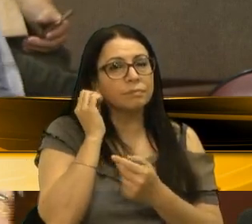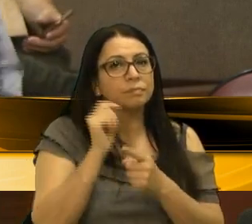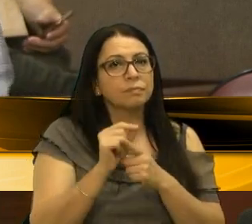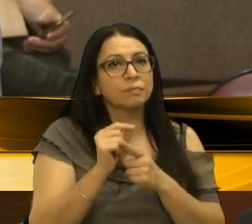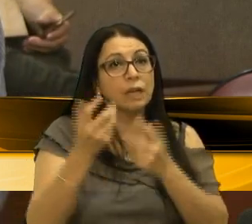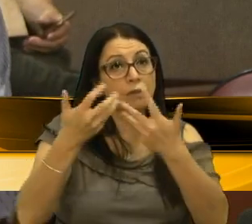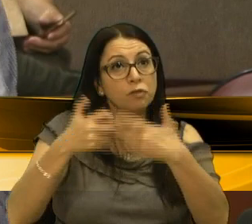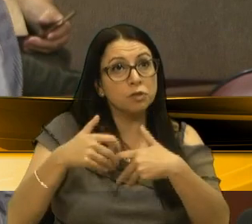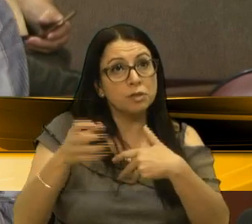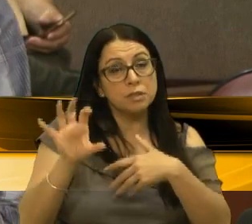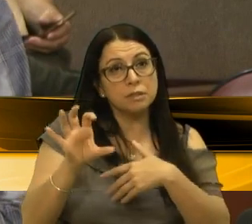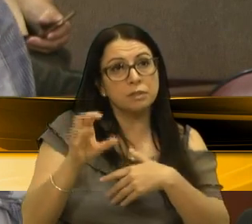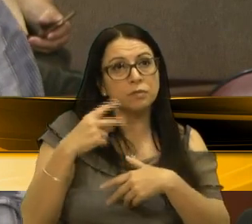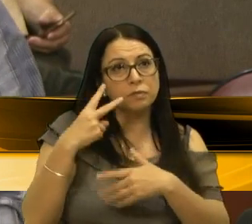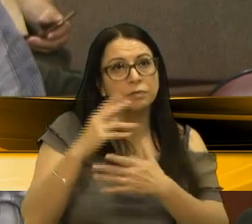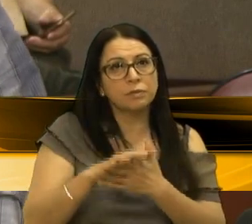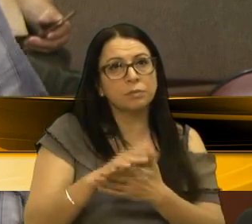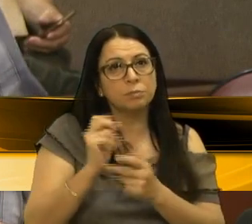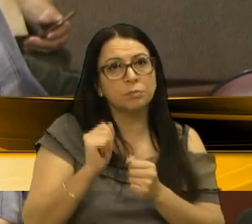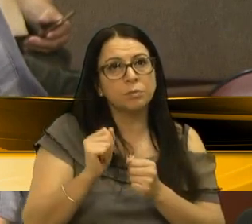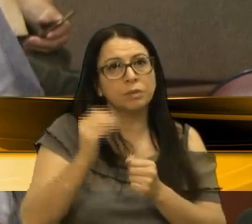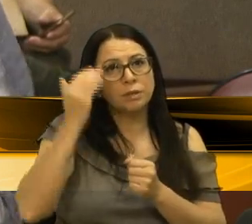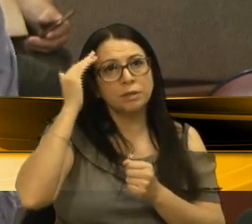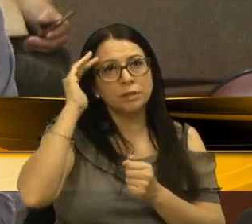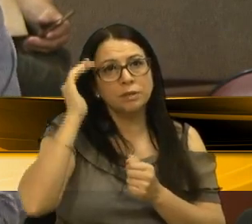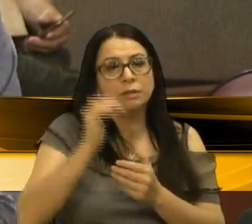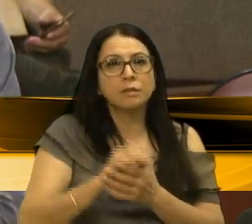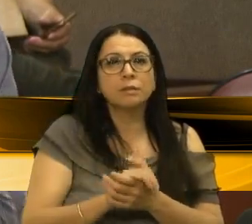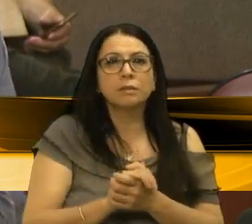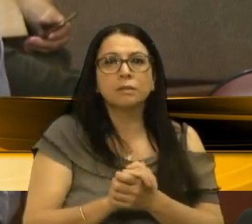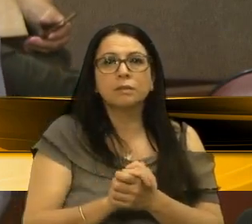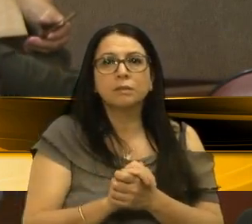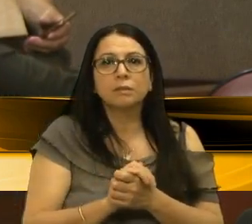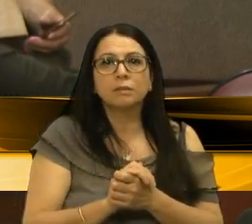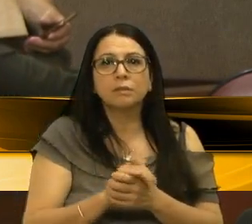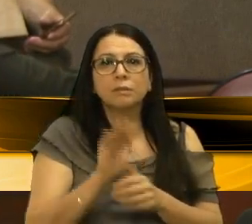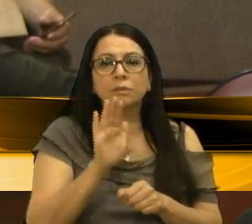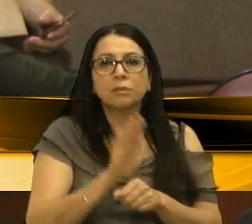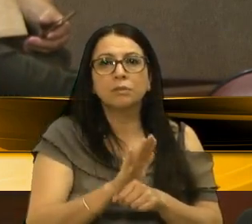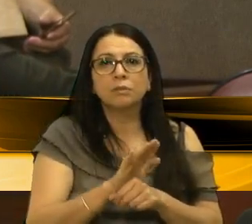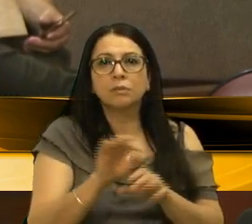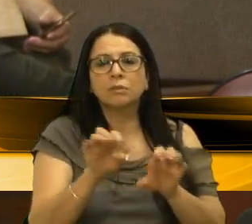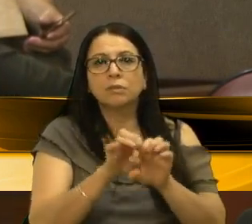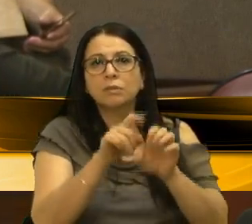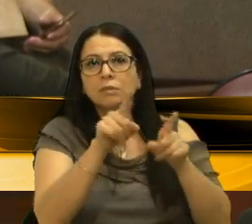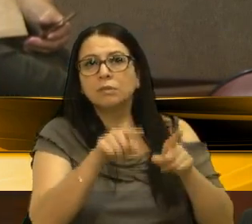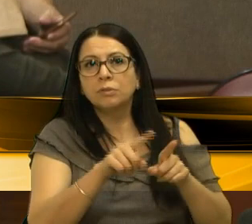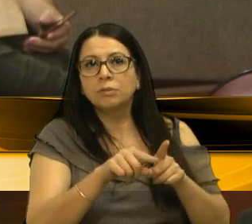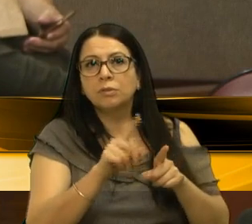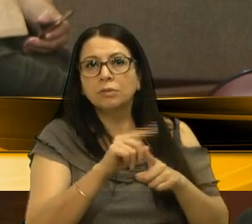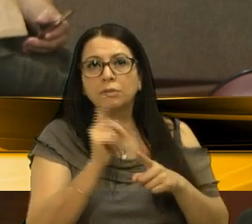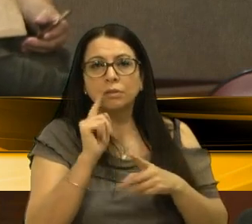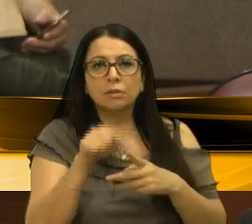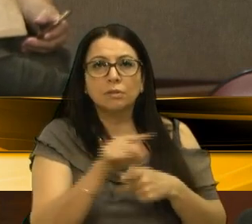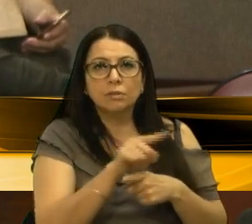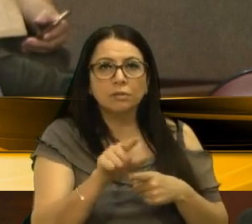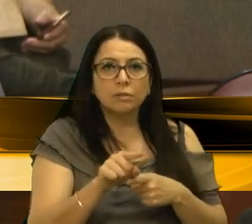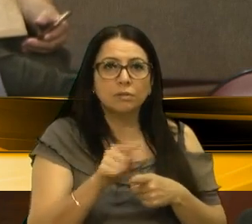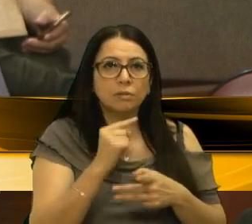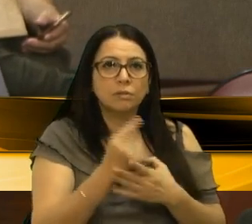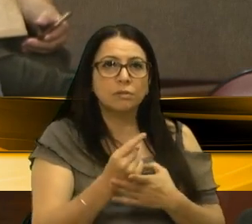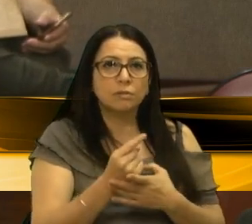seguinte forma, para os vereadores poderem entender, né? Por exemplo, auxiliar de infraestrutura, tá? Digamos, aqui